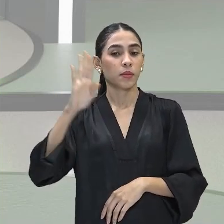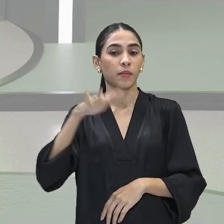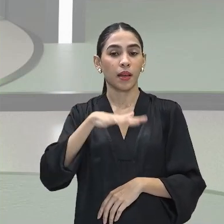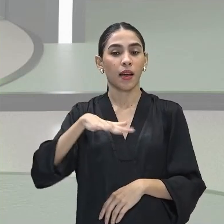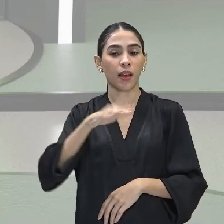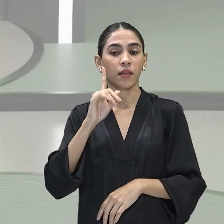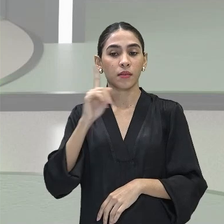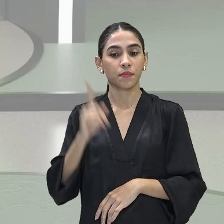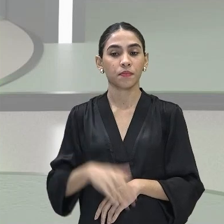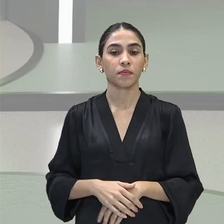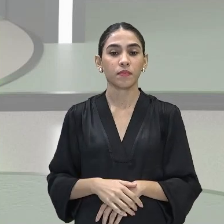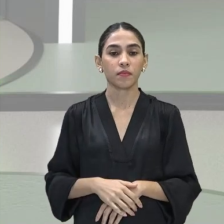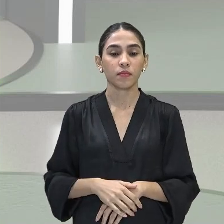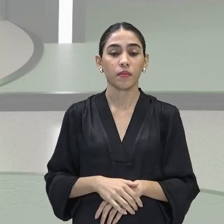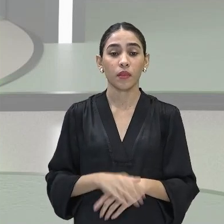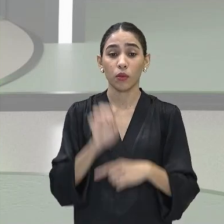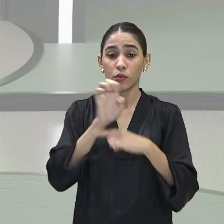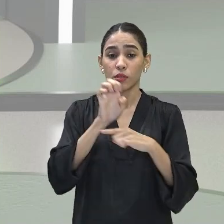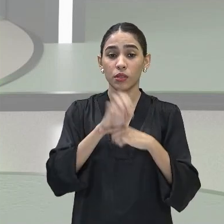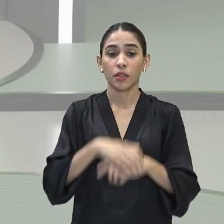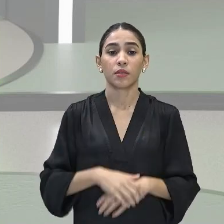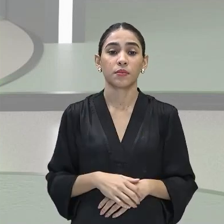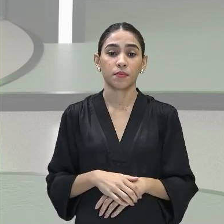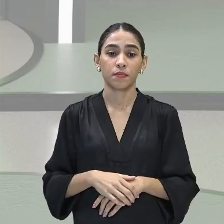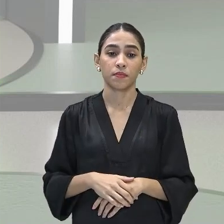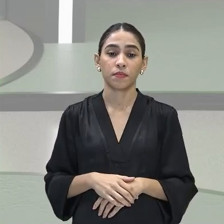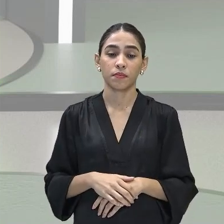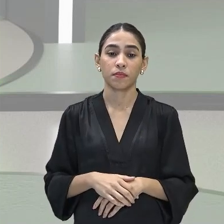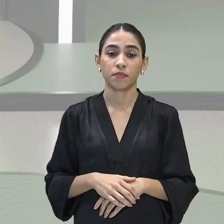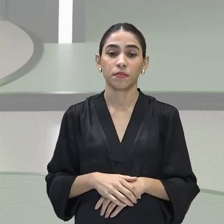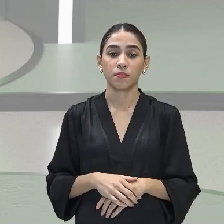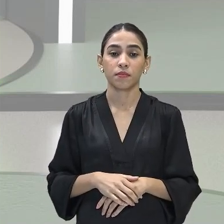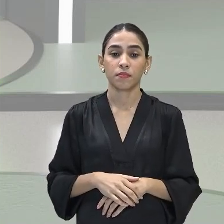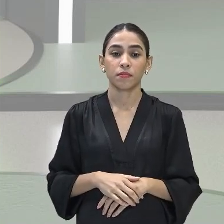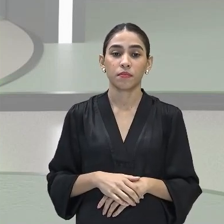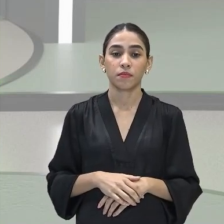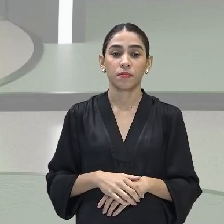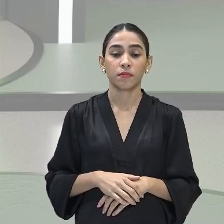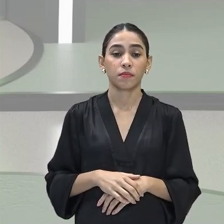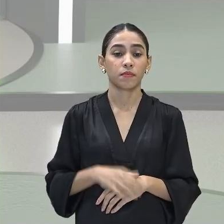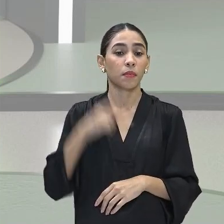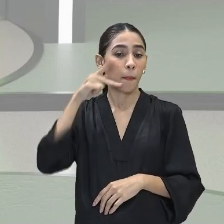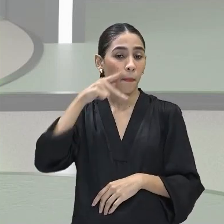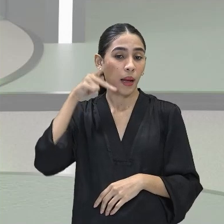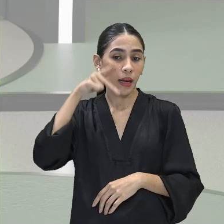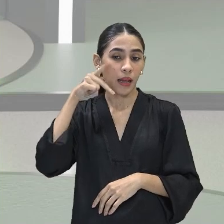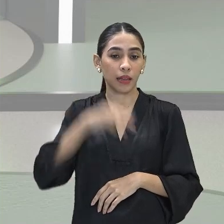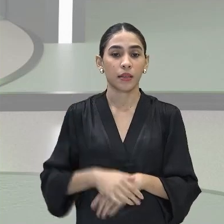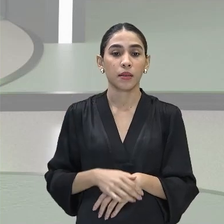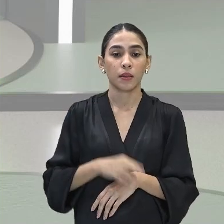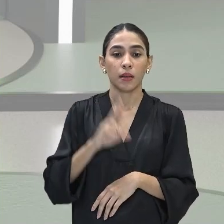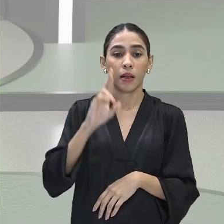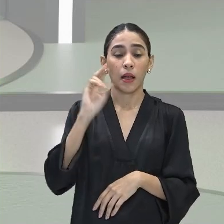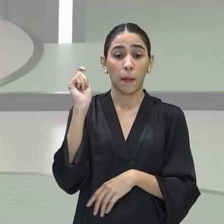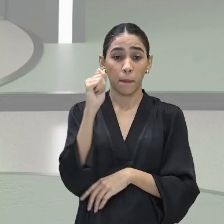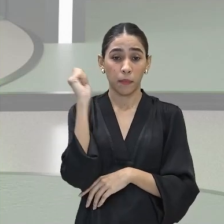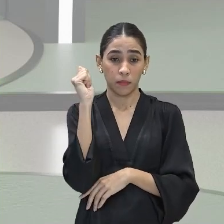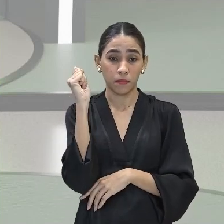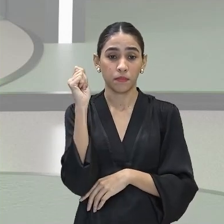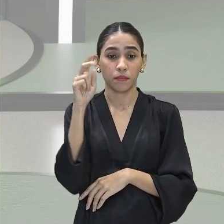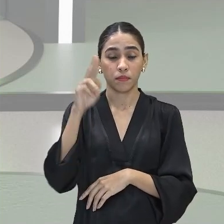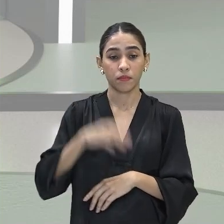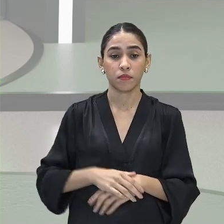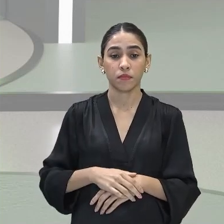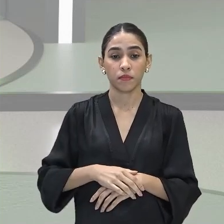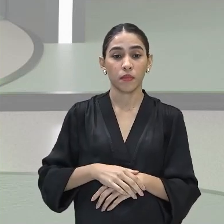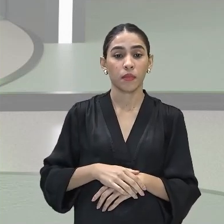área. Então, ele vai estar presente nessa localização os estados da Paraíba, Rio Grande do Norte,